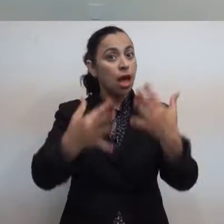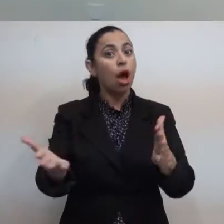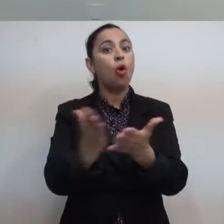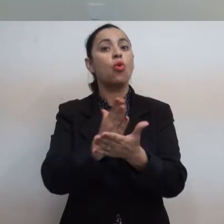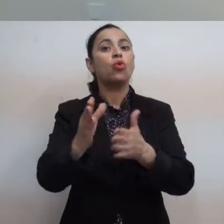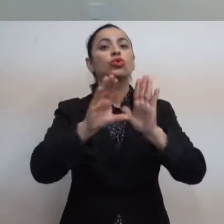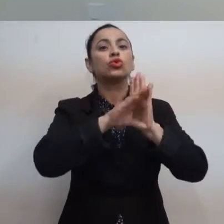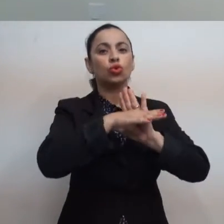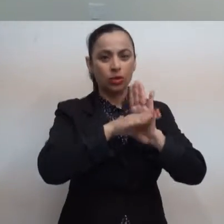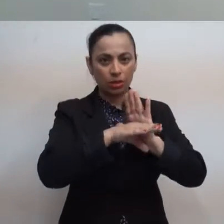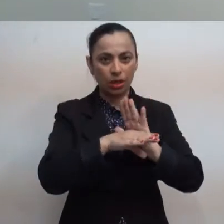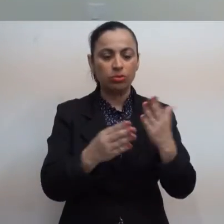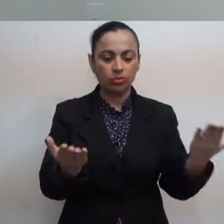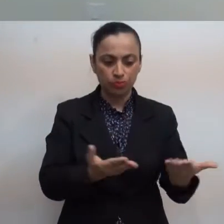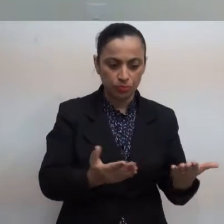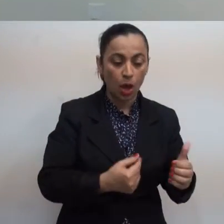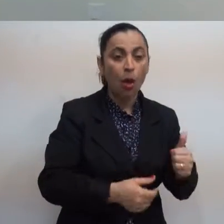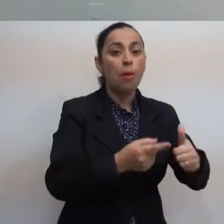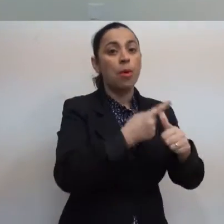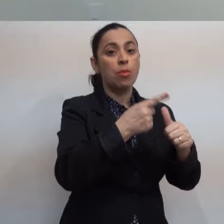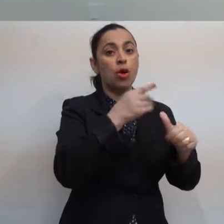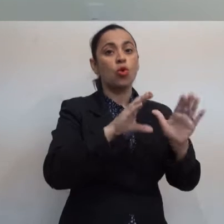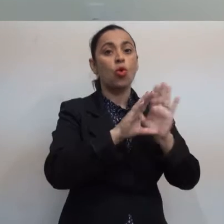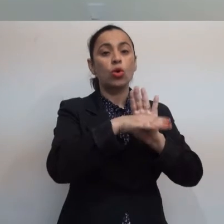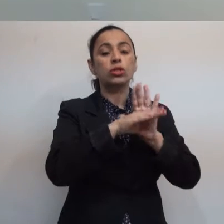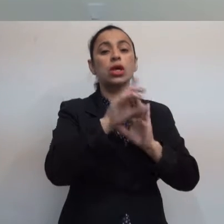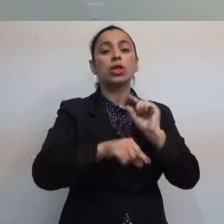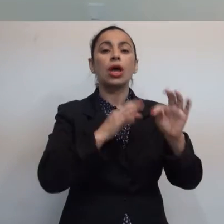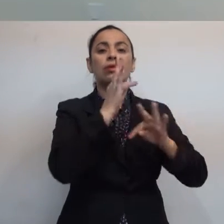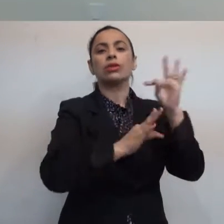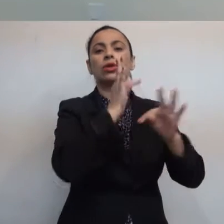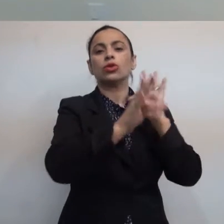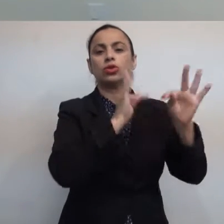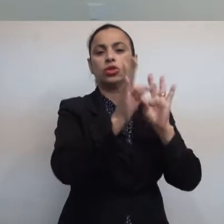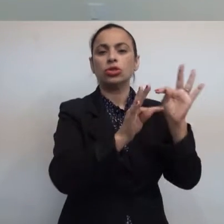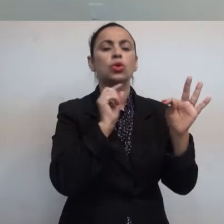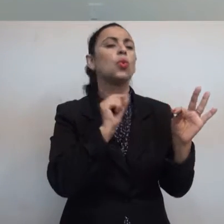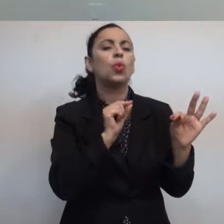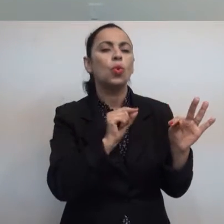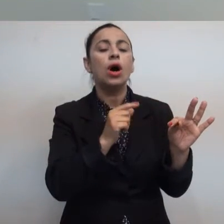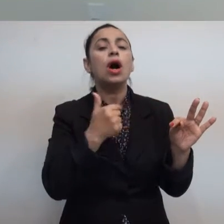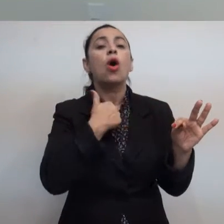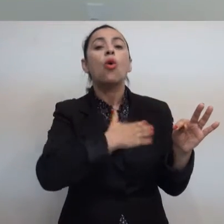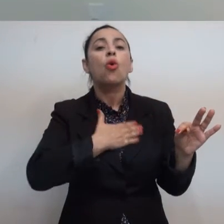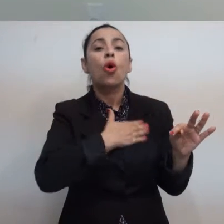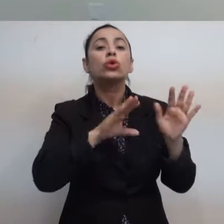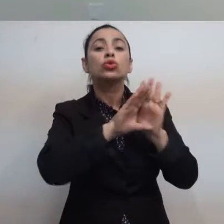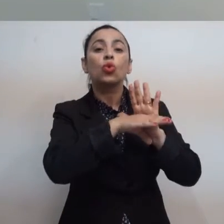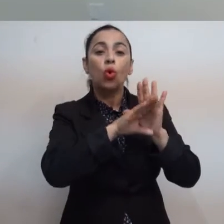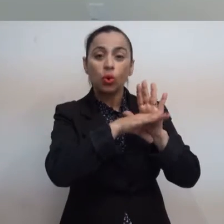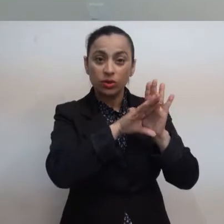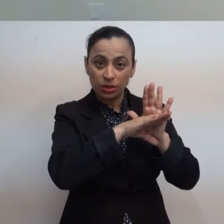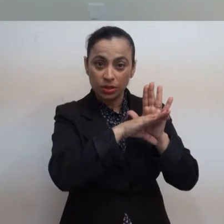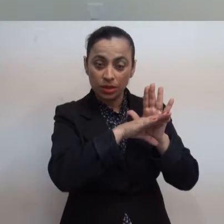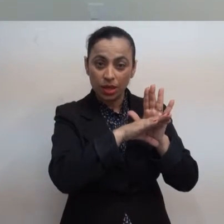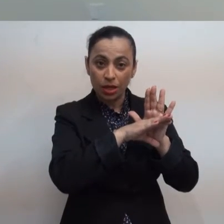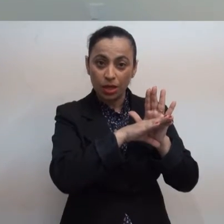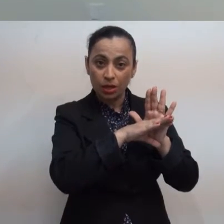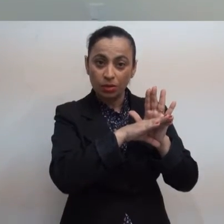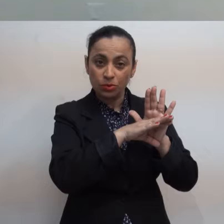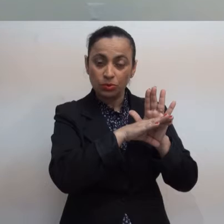Bom, então vamos trabalhar alguns conceitos aqui. O primeiro conceito é esse conceito de tecnologia. Eu gosto muito